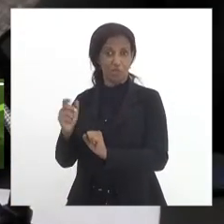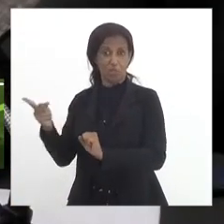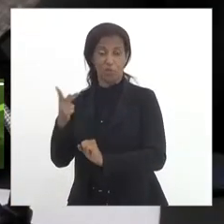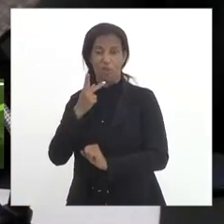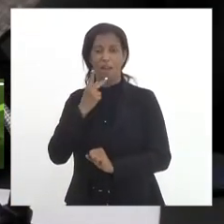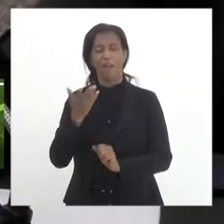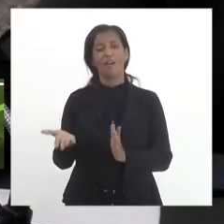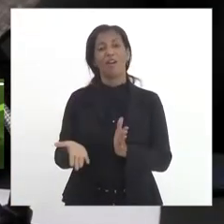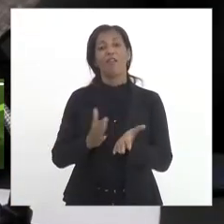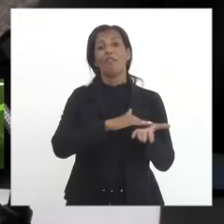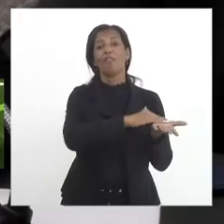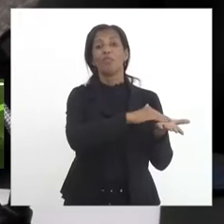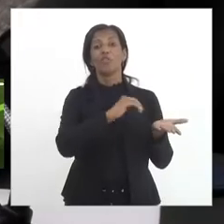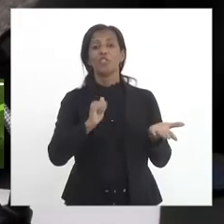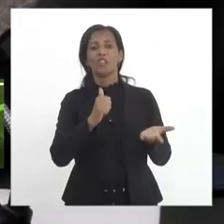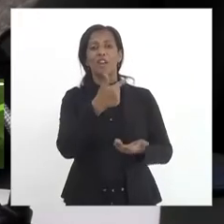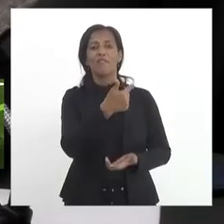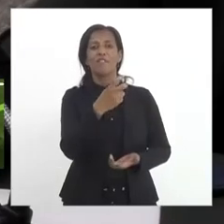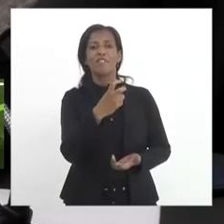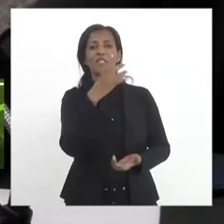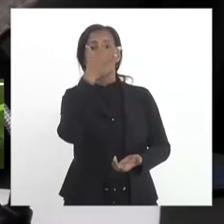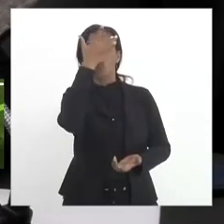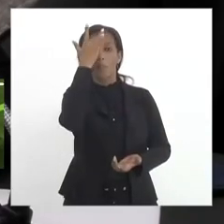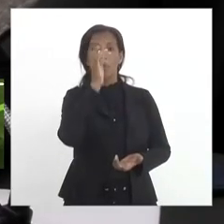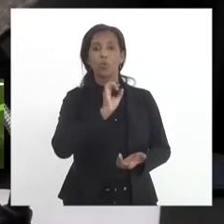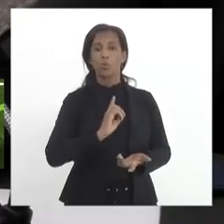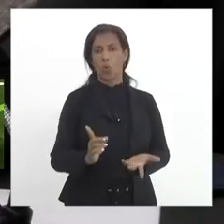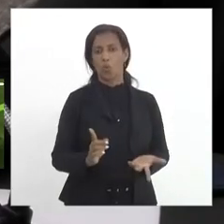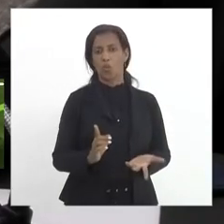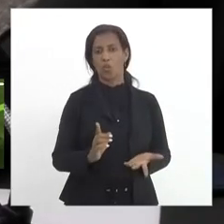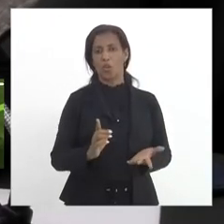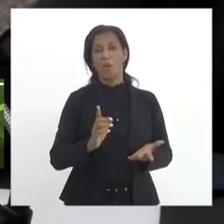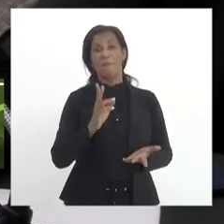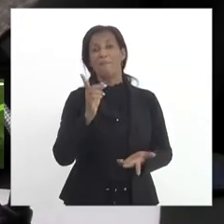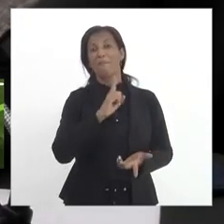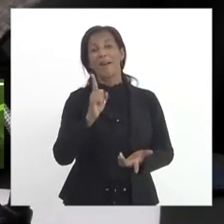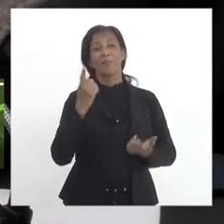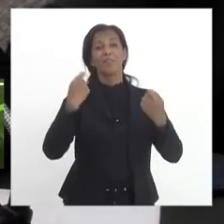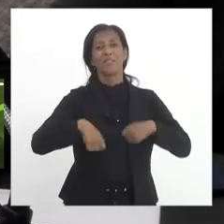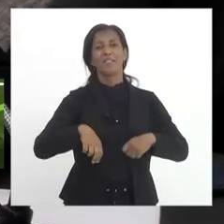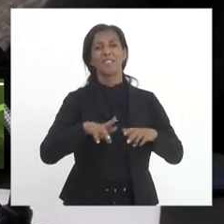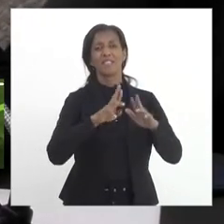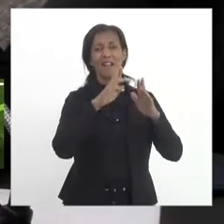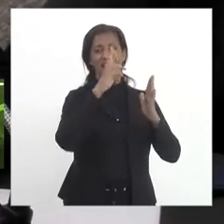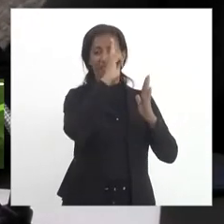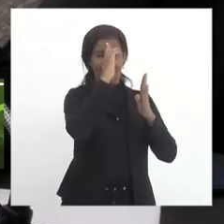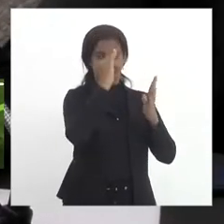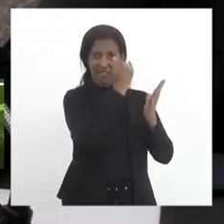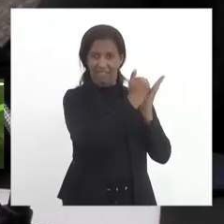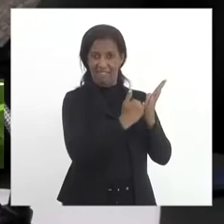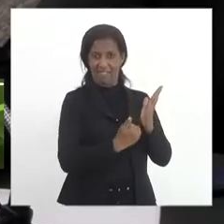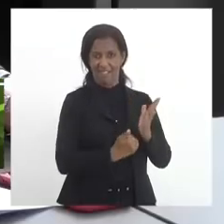25% das pessoas que estão aqui dentro. Mas não necessariamente vai impor regras de distanciamento com isso. Não, mas, olha,